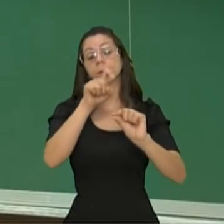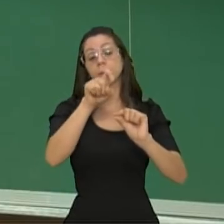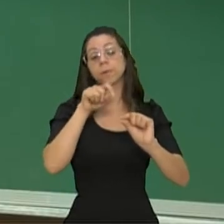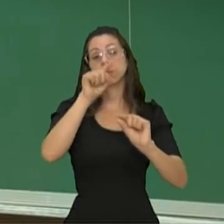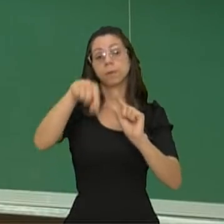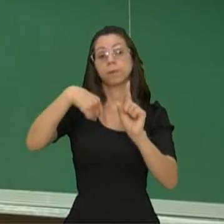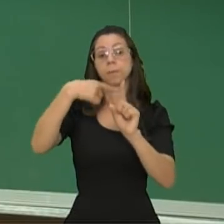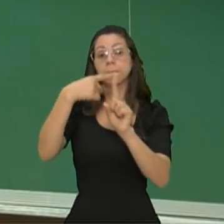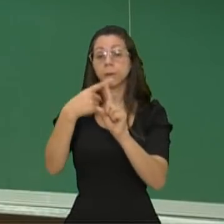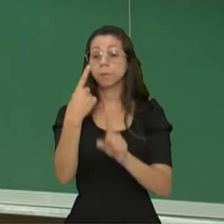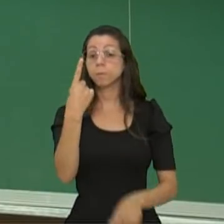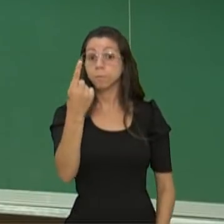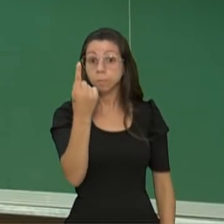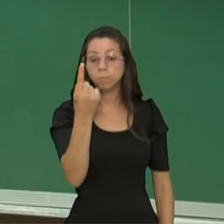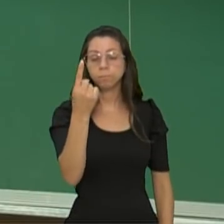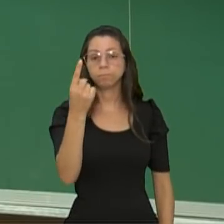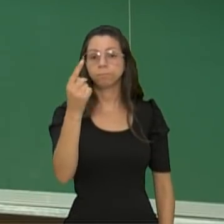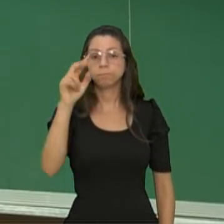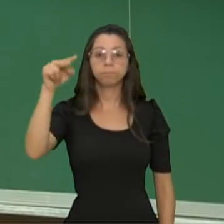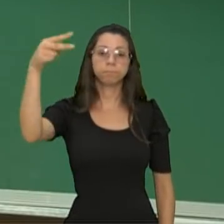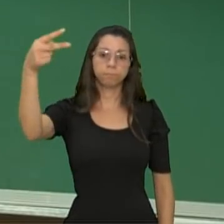1 elevado ao quadrado.